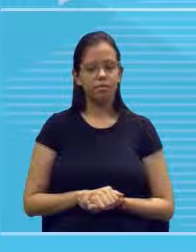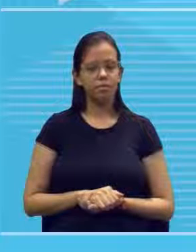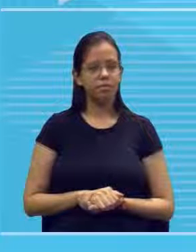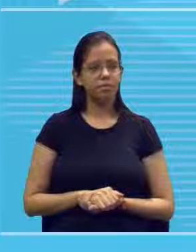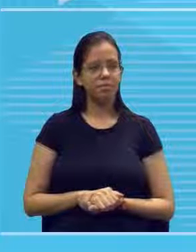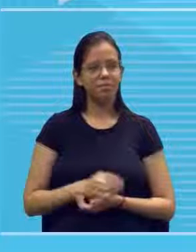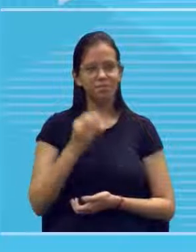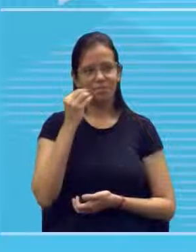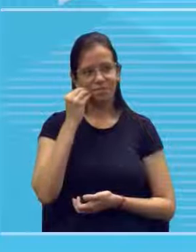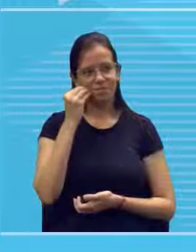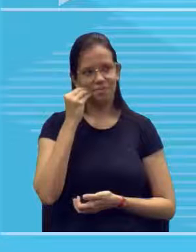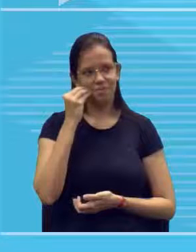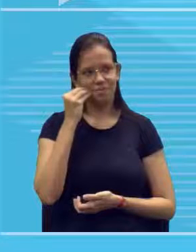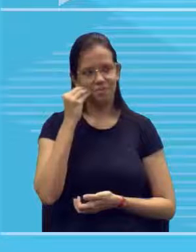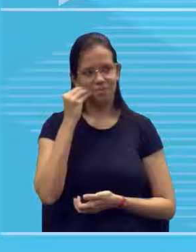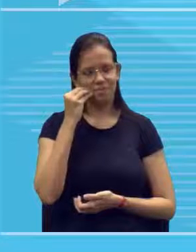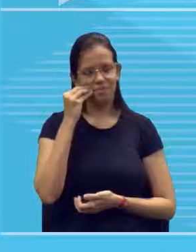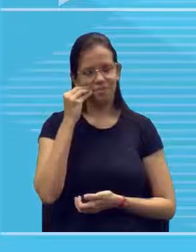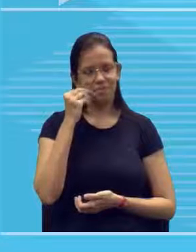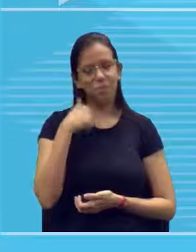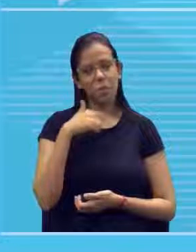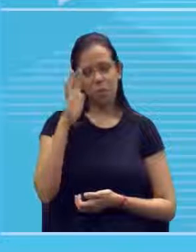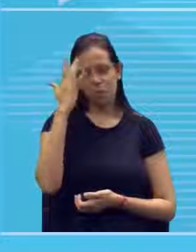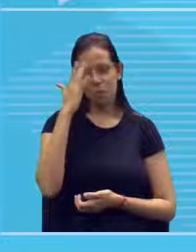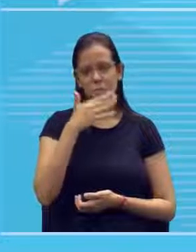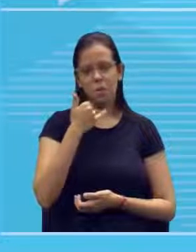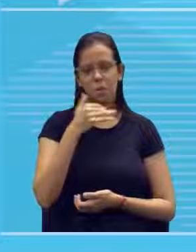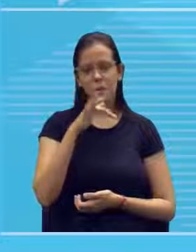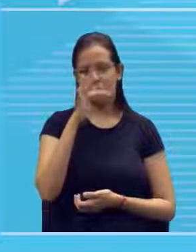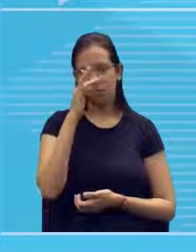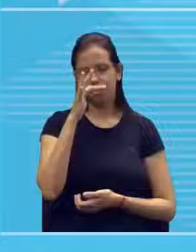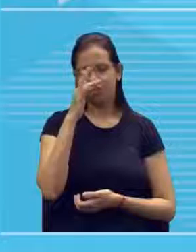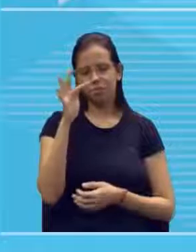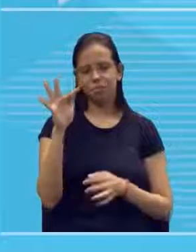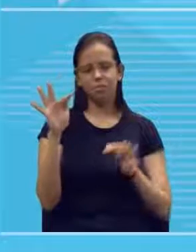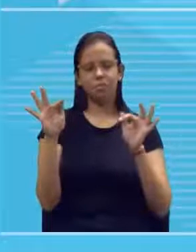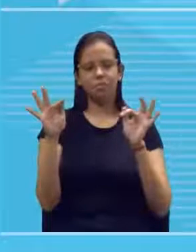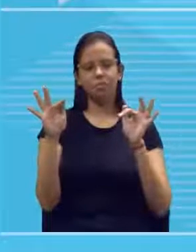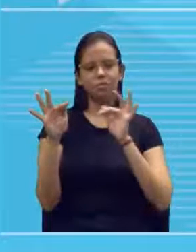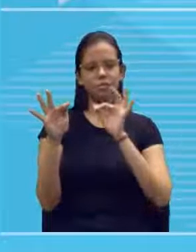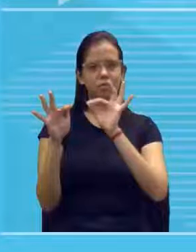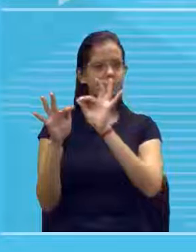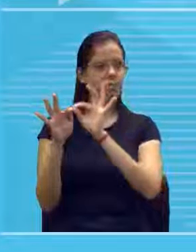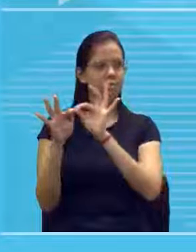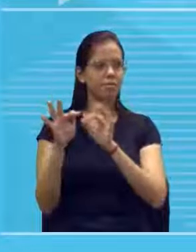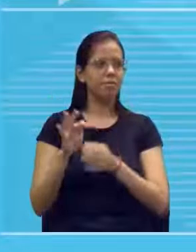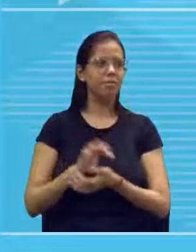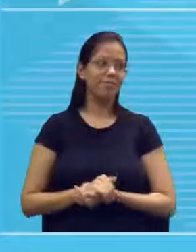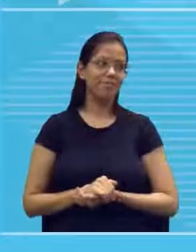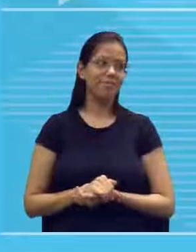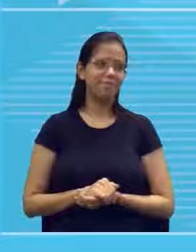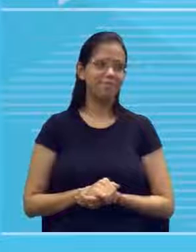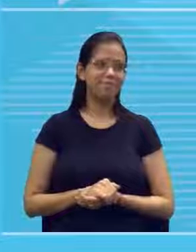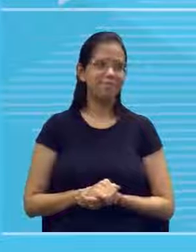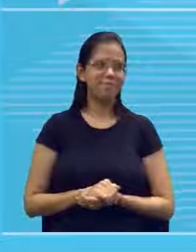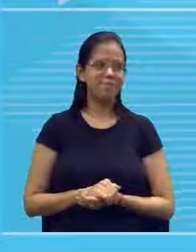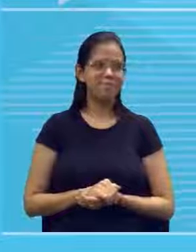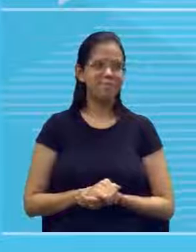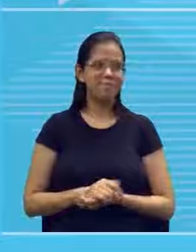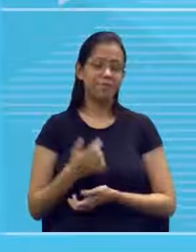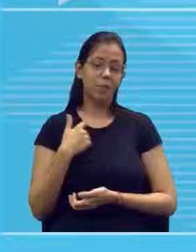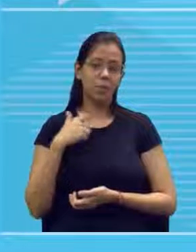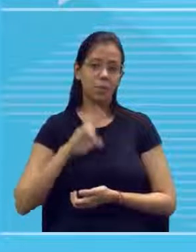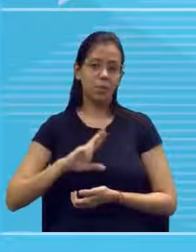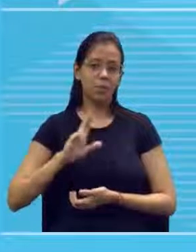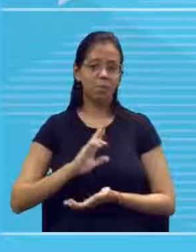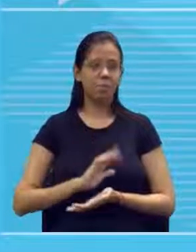o que bonitinho prefiro que o beija-flor mais bonito que Cruzeiro do Sul instalação do beija-flor vou